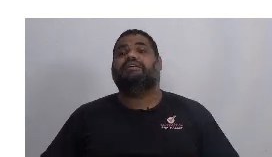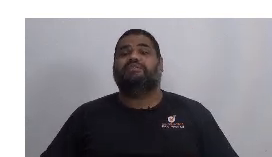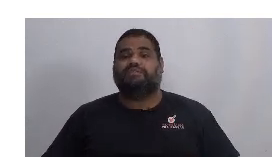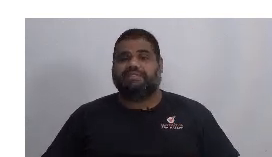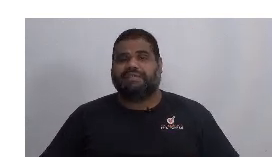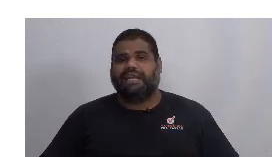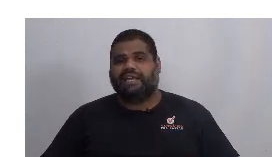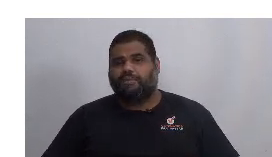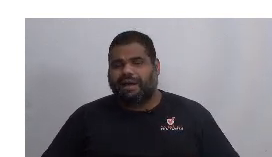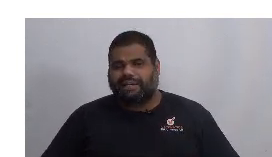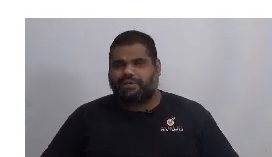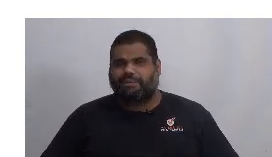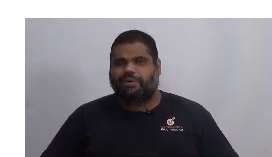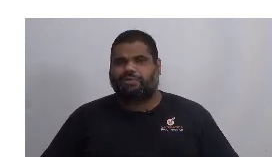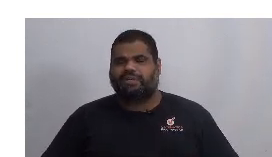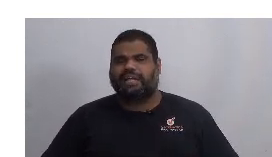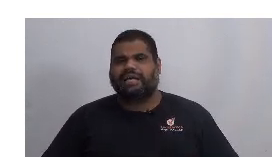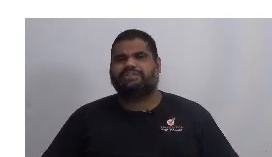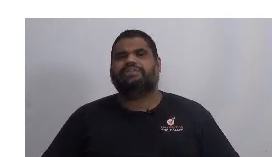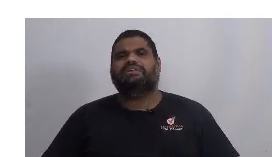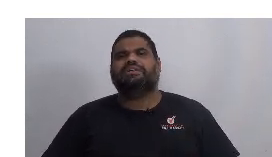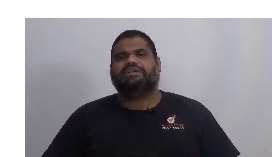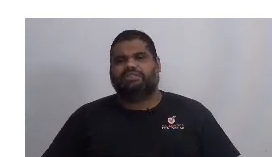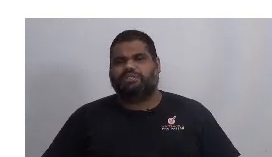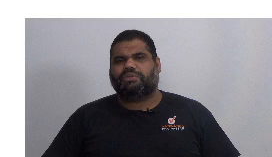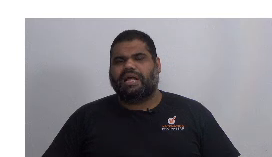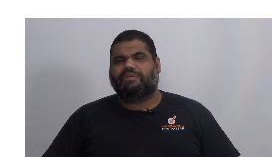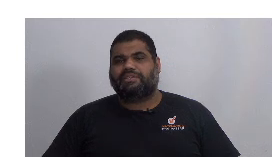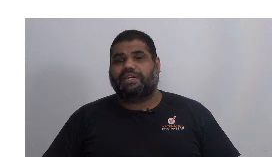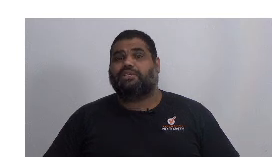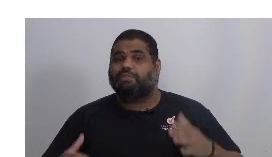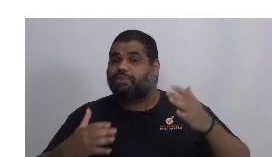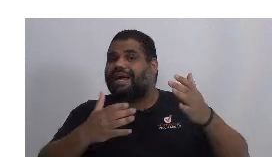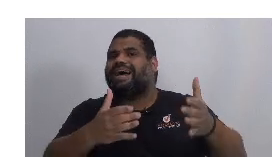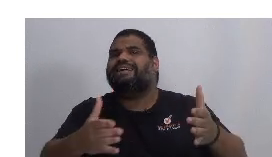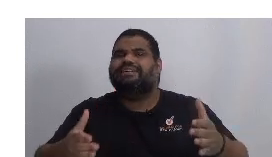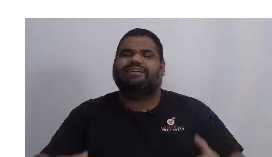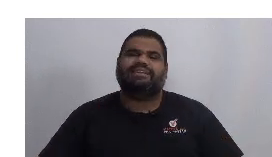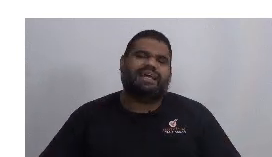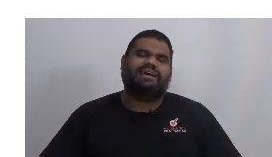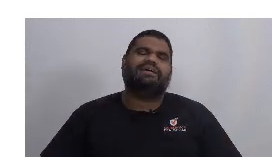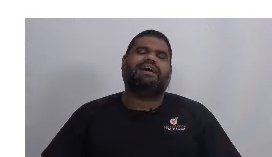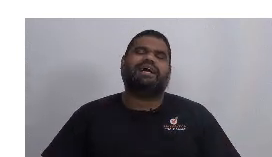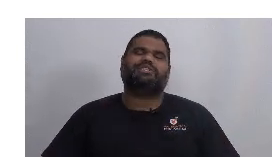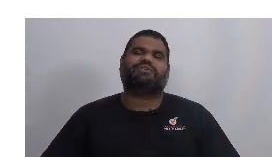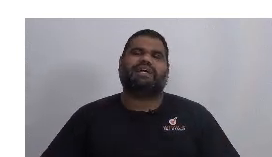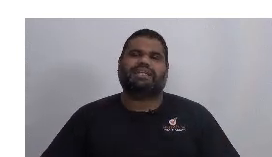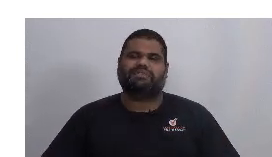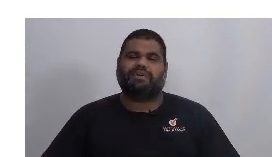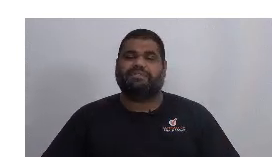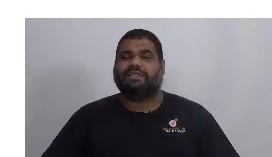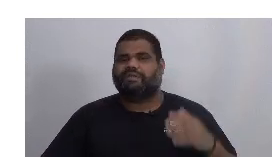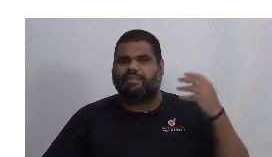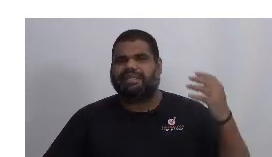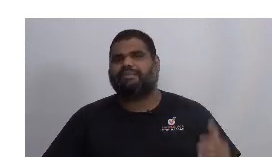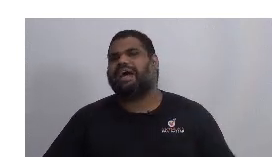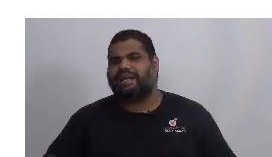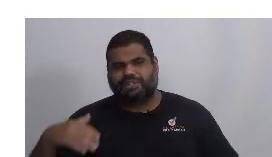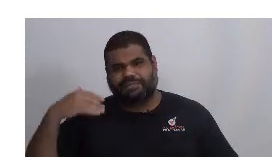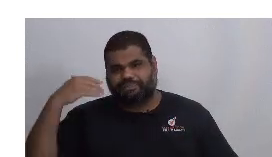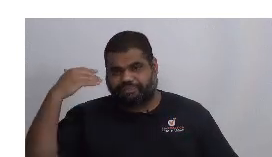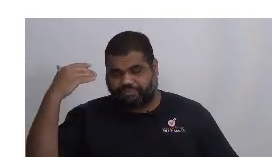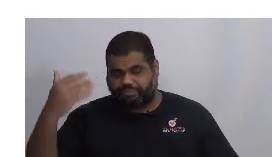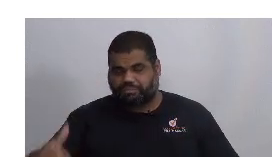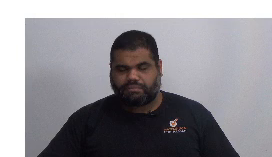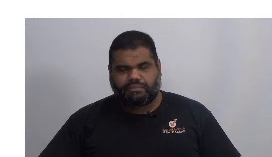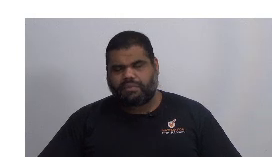Sexta-feira você tem aí uma grande oportunidade de estudar com a gente e mudar, né, a história da sua vida com a